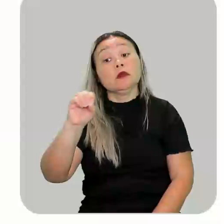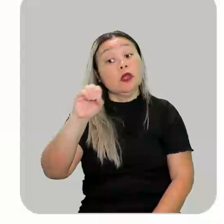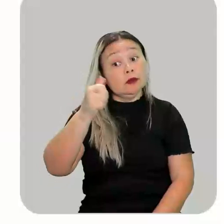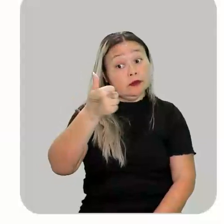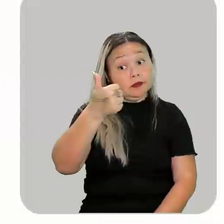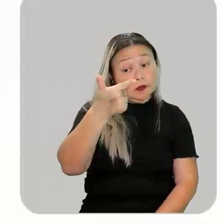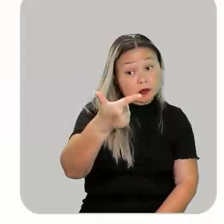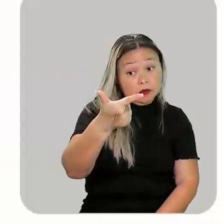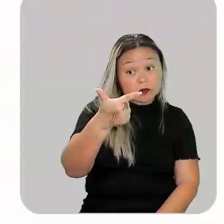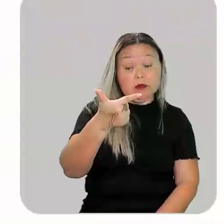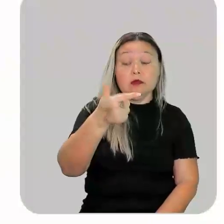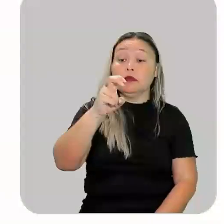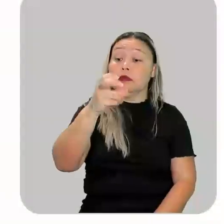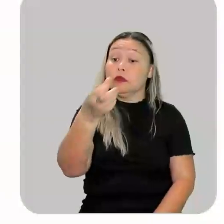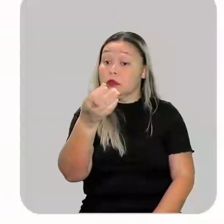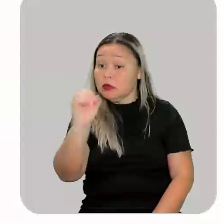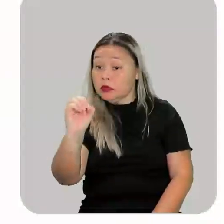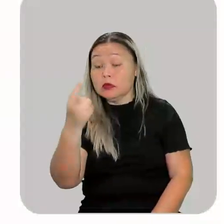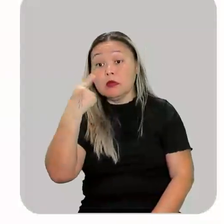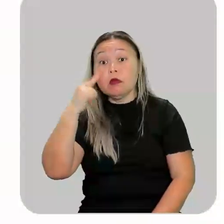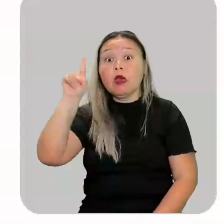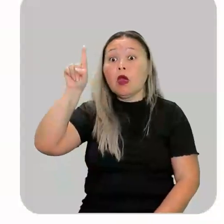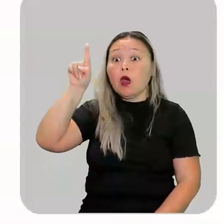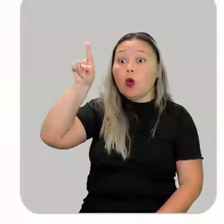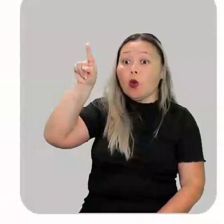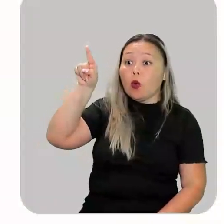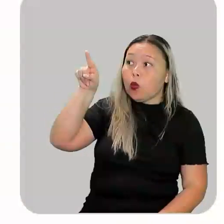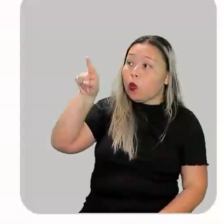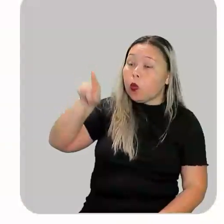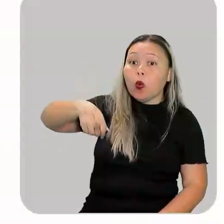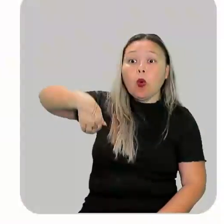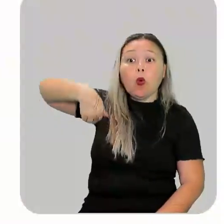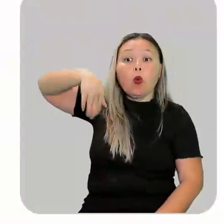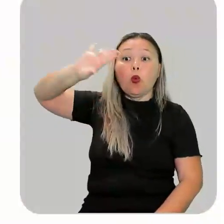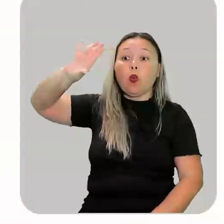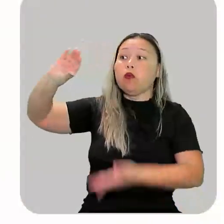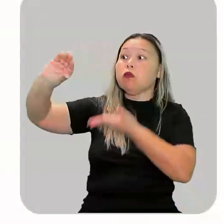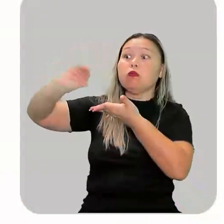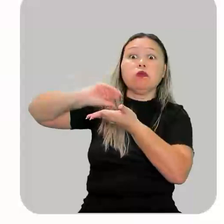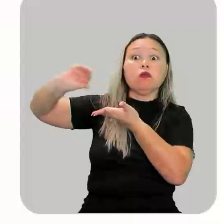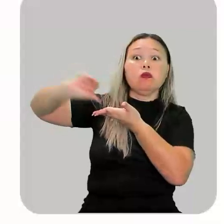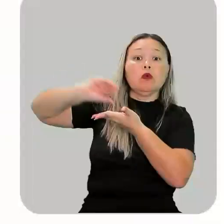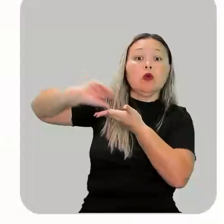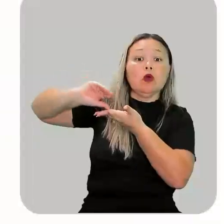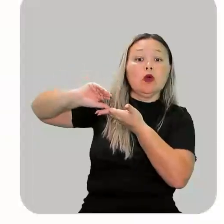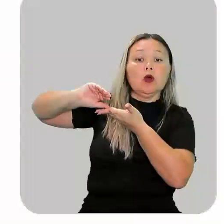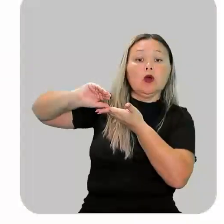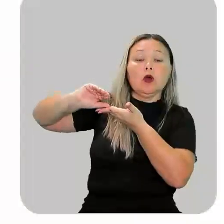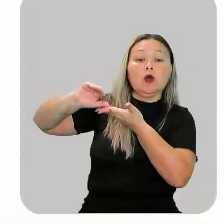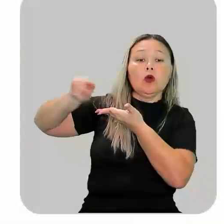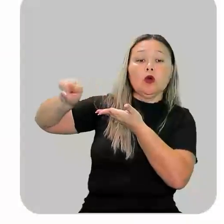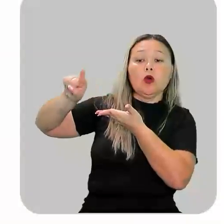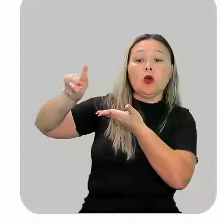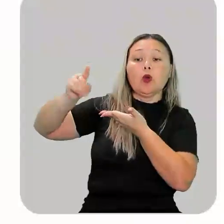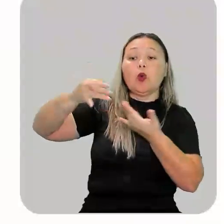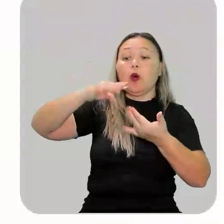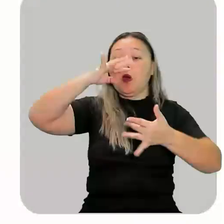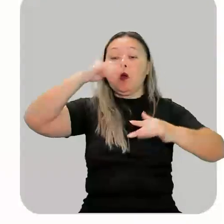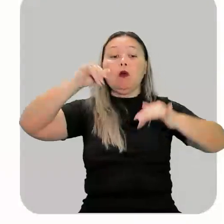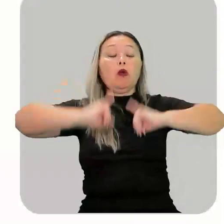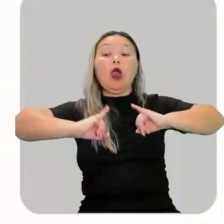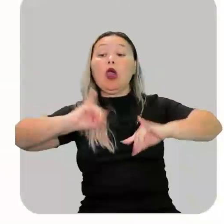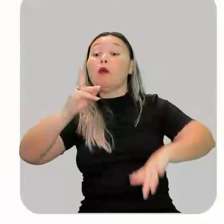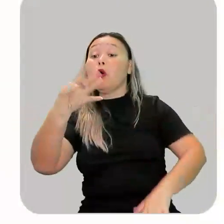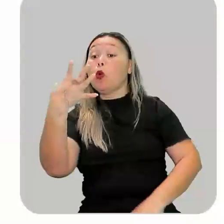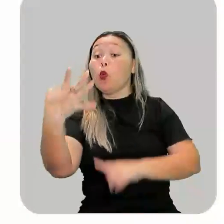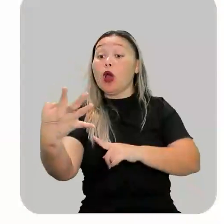2.560. Com base nisso, você vai olhar aquele que teve maior arrecadação, que é, no caso, o perfume?